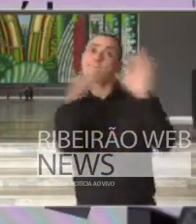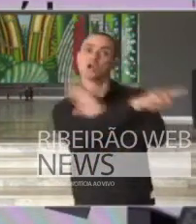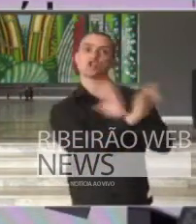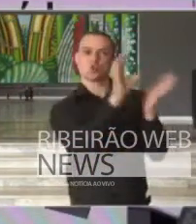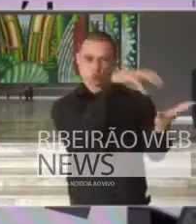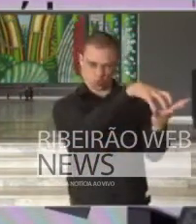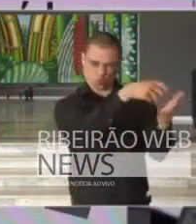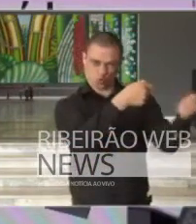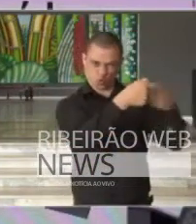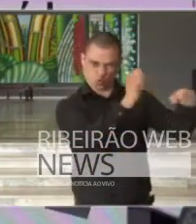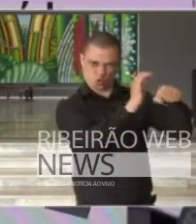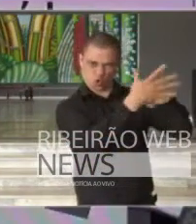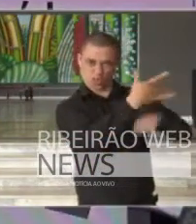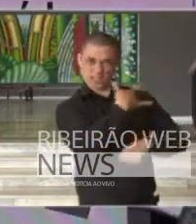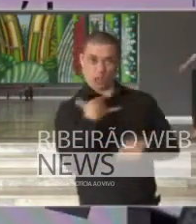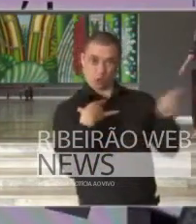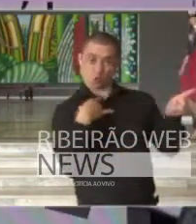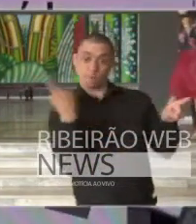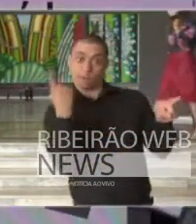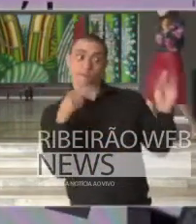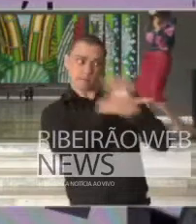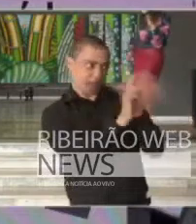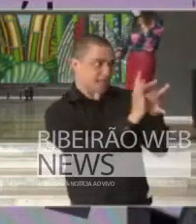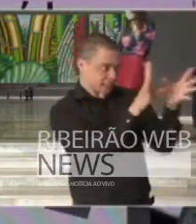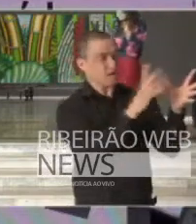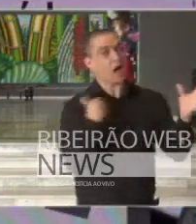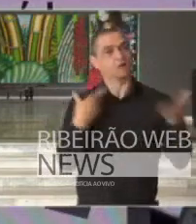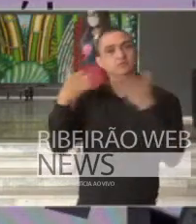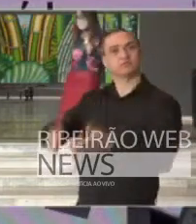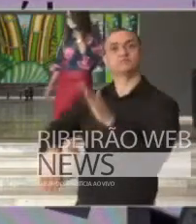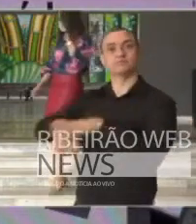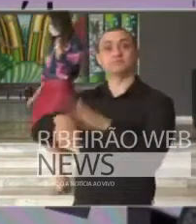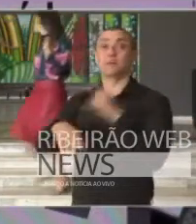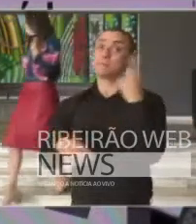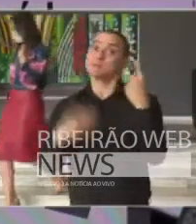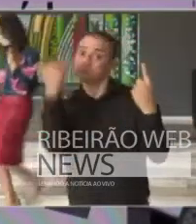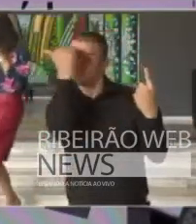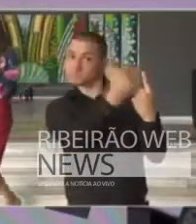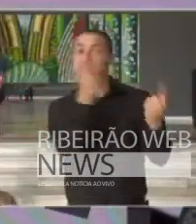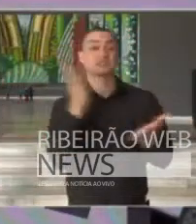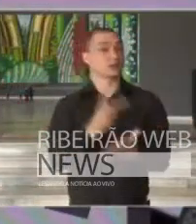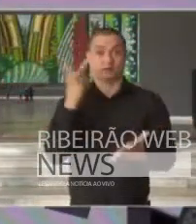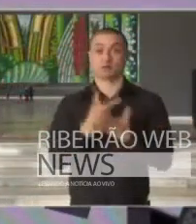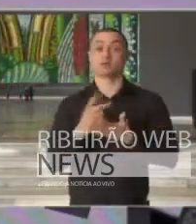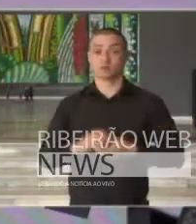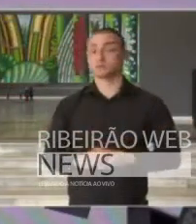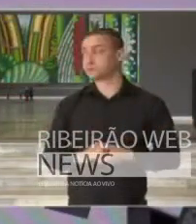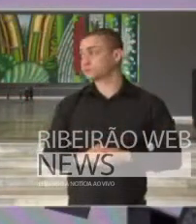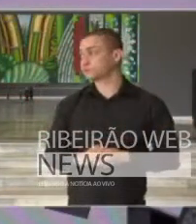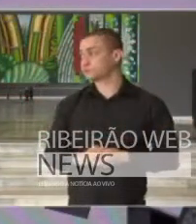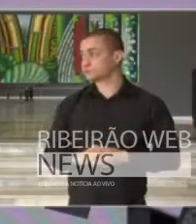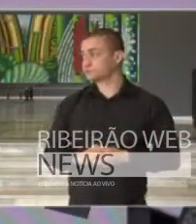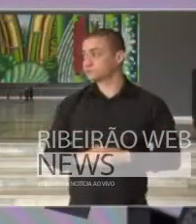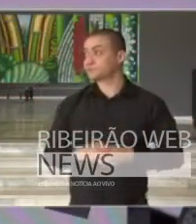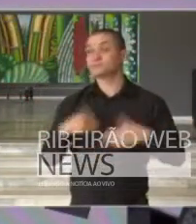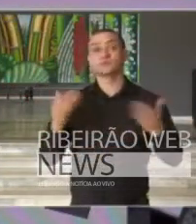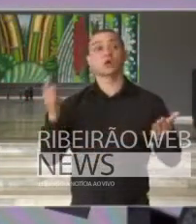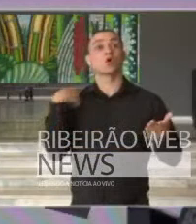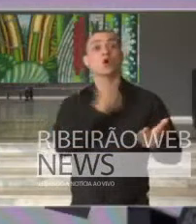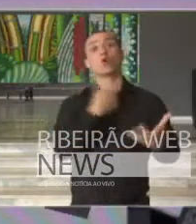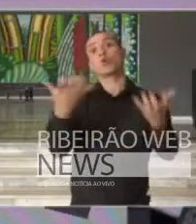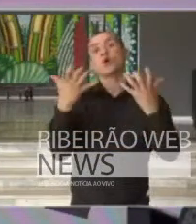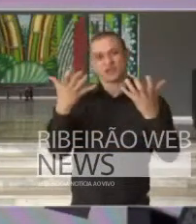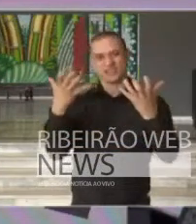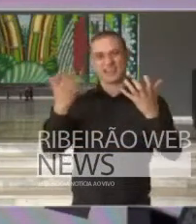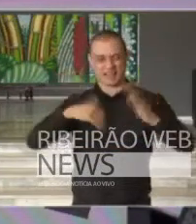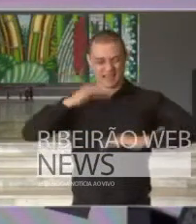de Contingência, pela Secretaria de Saúde, baseado nas evidências científicas. Pode passar? Nós queremos manter a